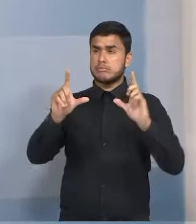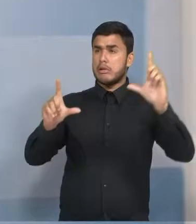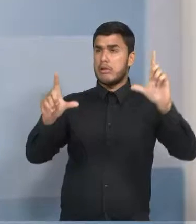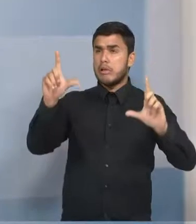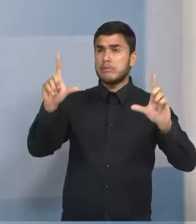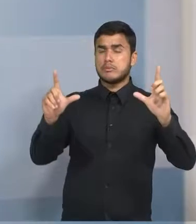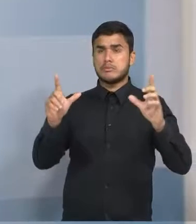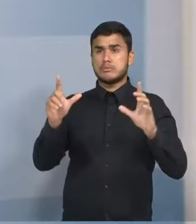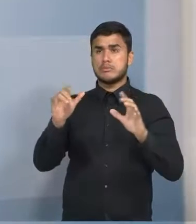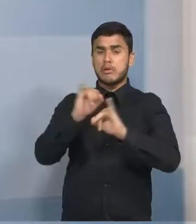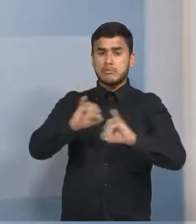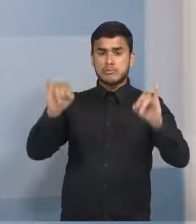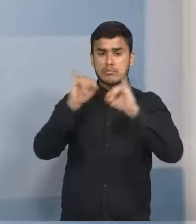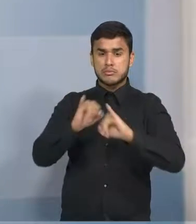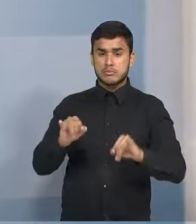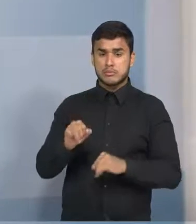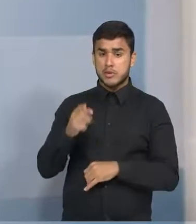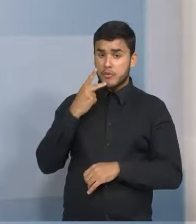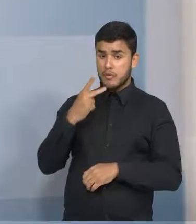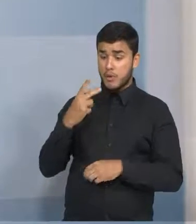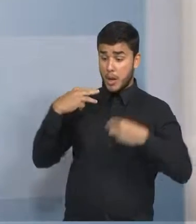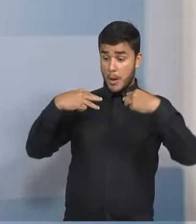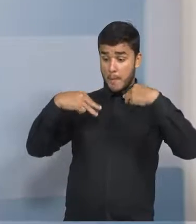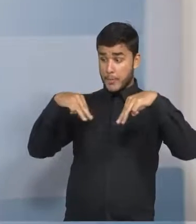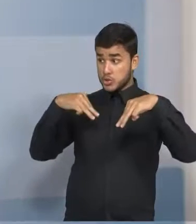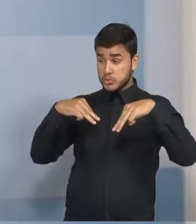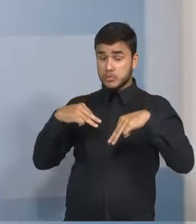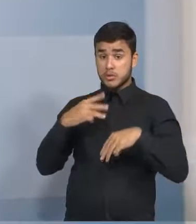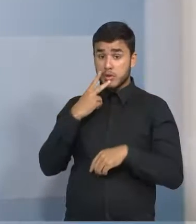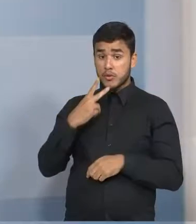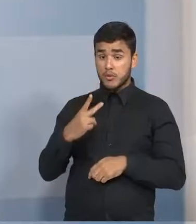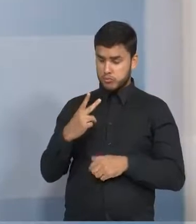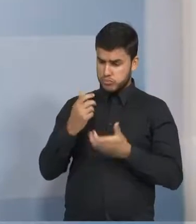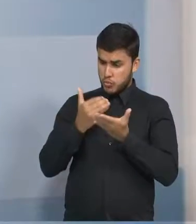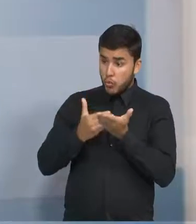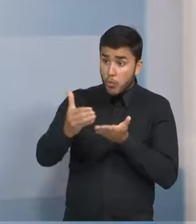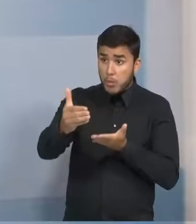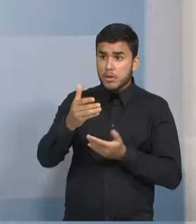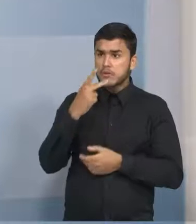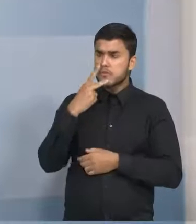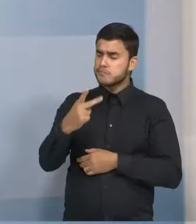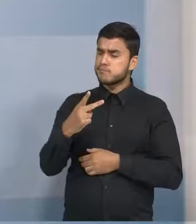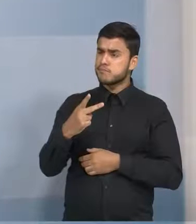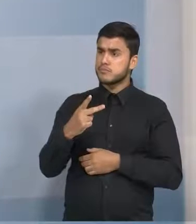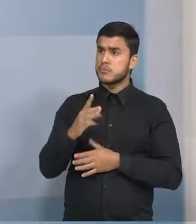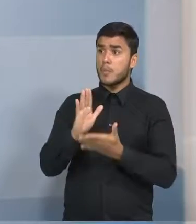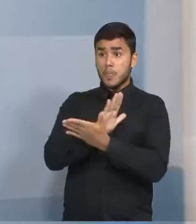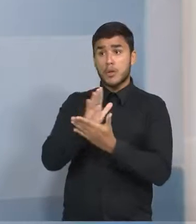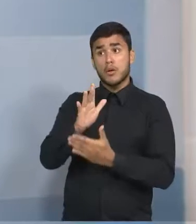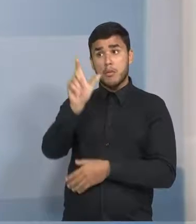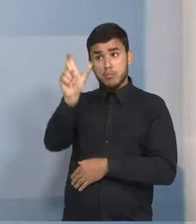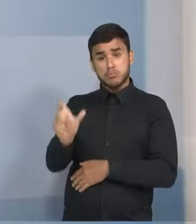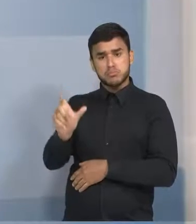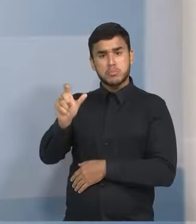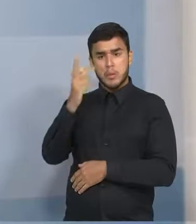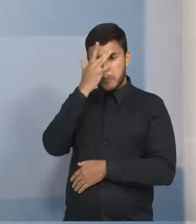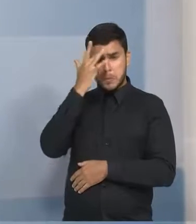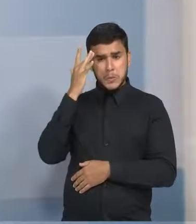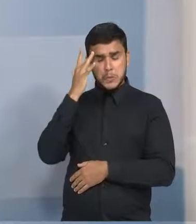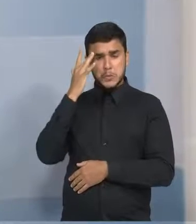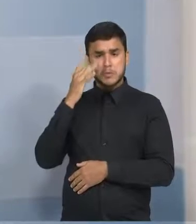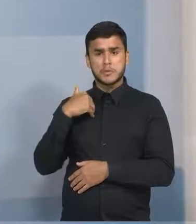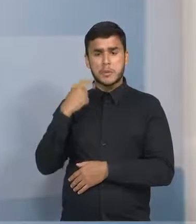o presidente da República se absteve de falar na abertura dos trabalhos do Supremo Tribunal Federal, na